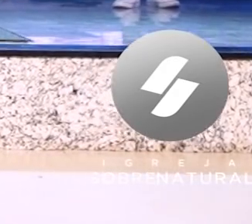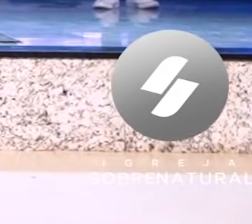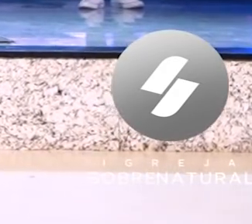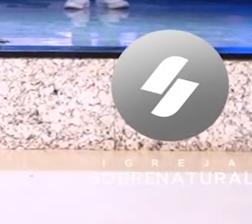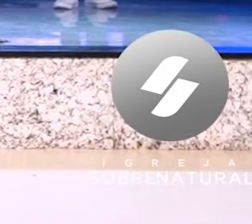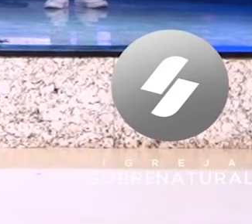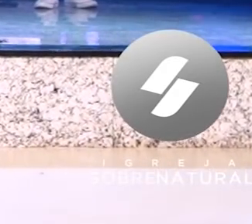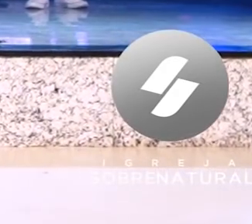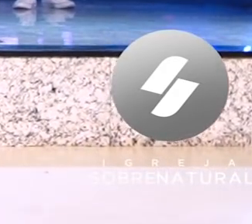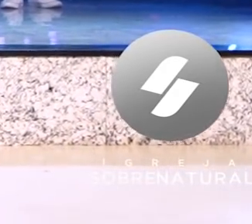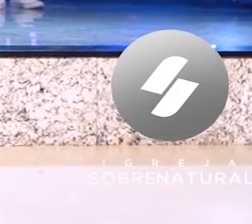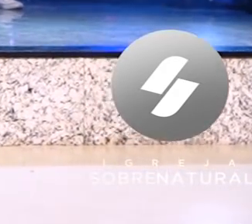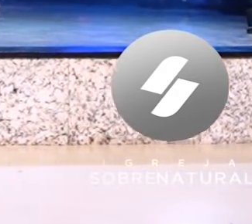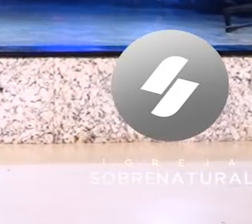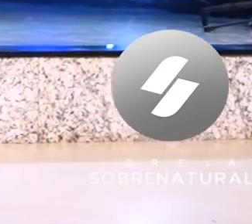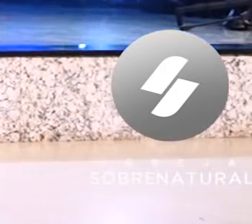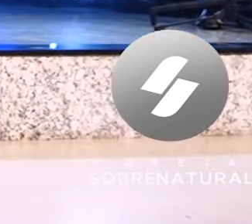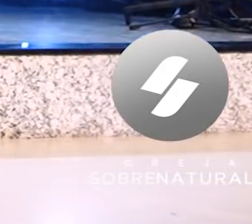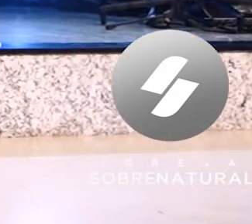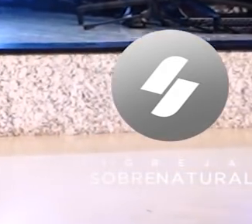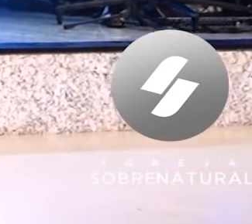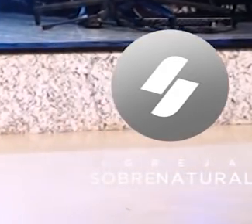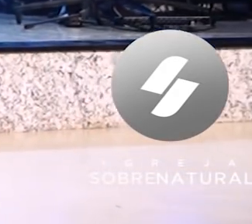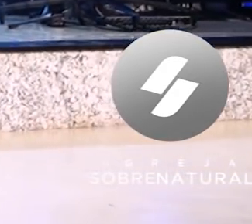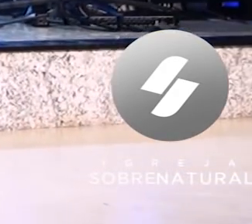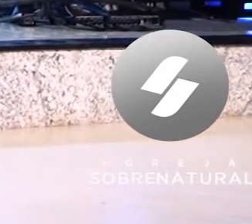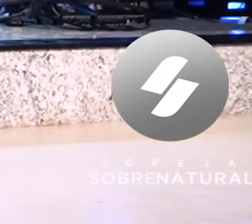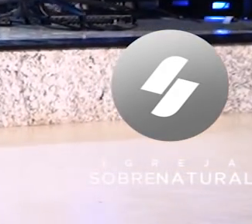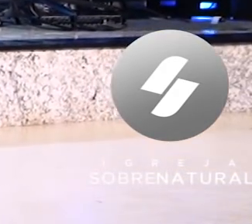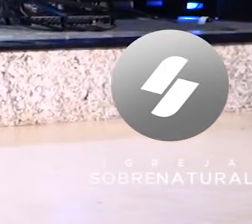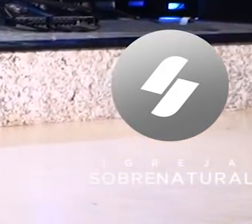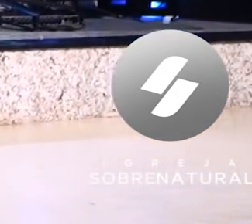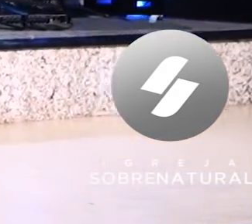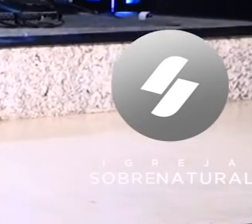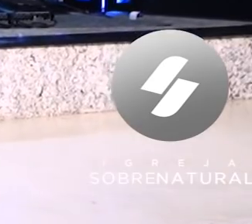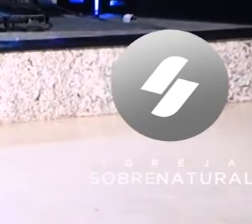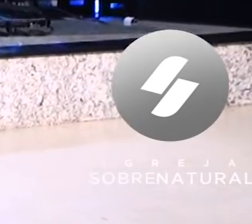o senhor jesus